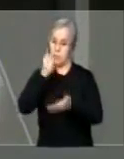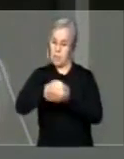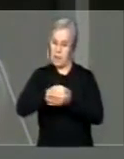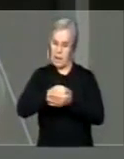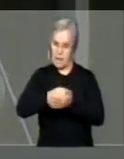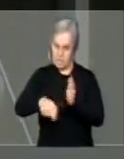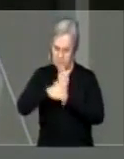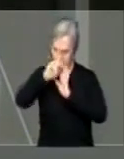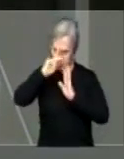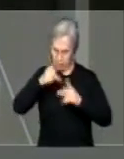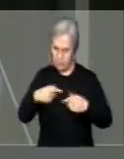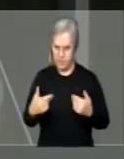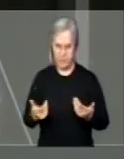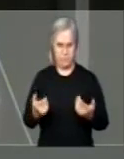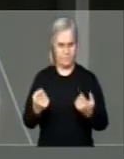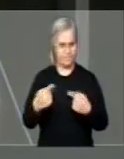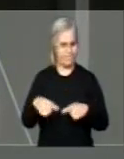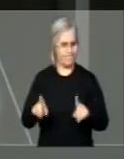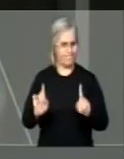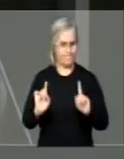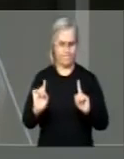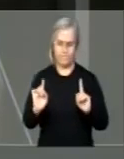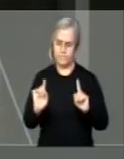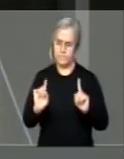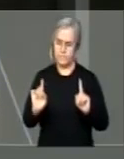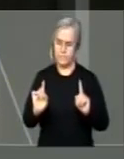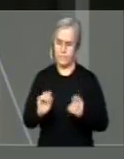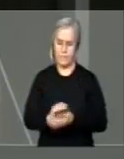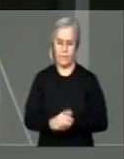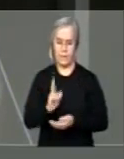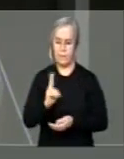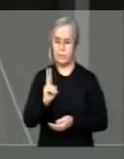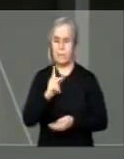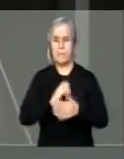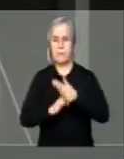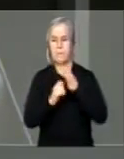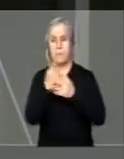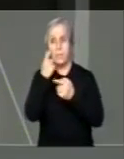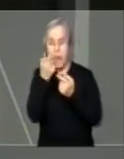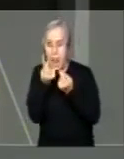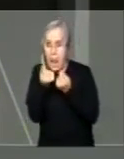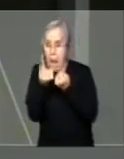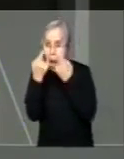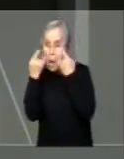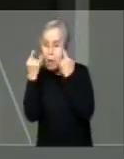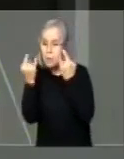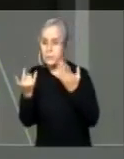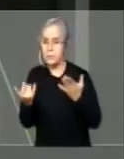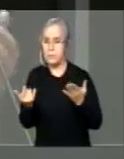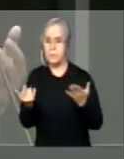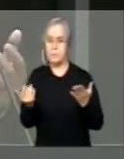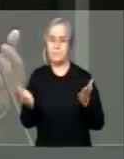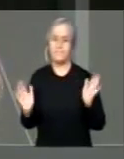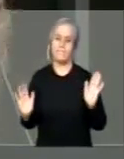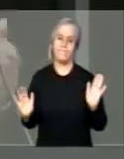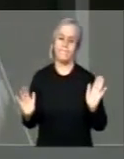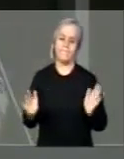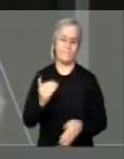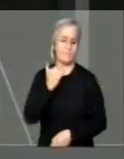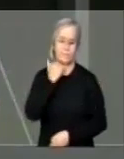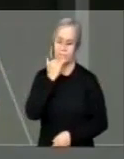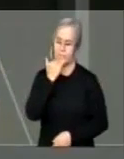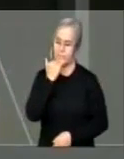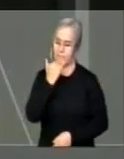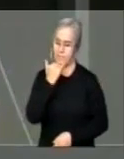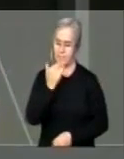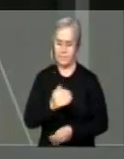ou seja, sempre a ótica prevalecente do lucro do negócio e não do serviço ao usuário do